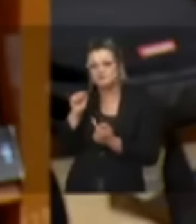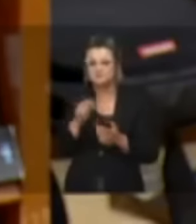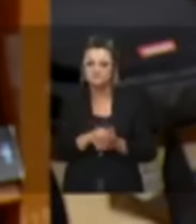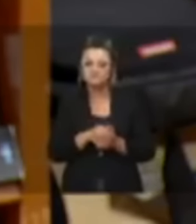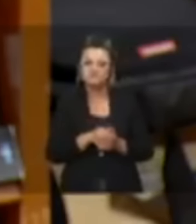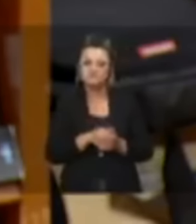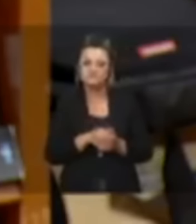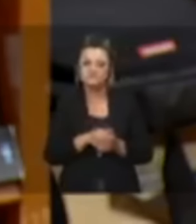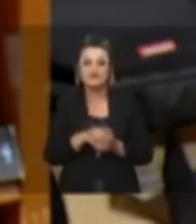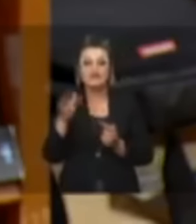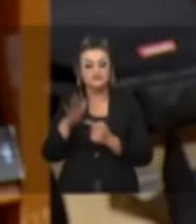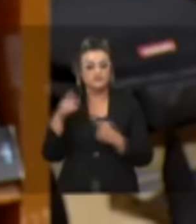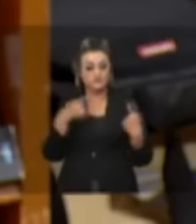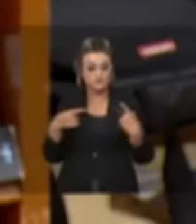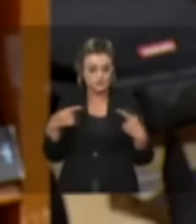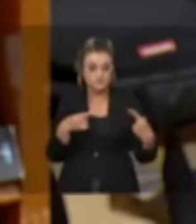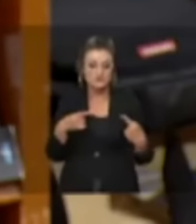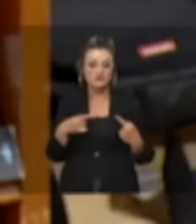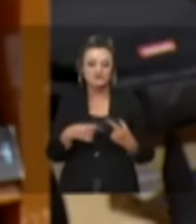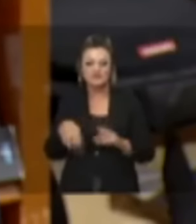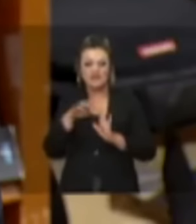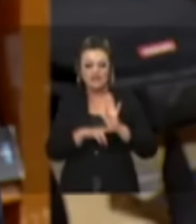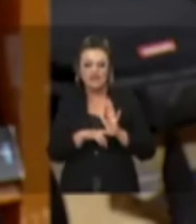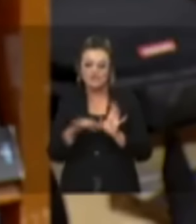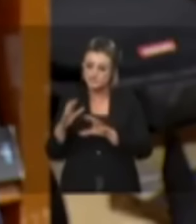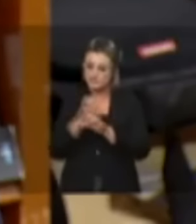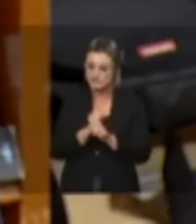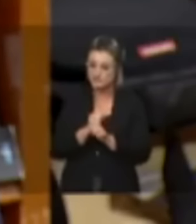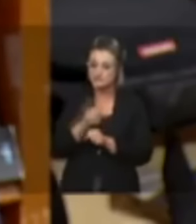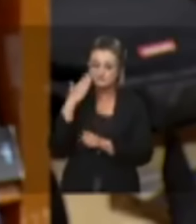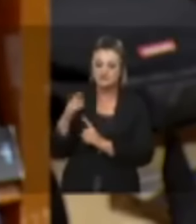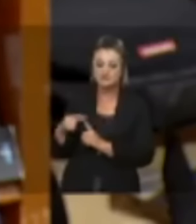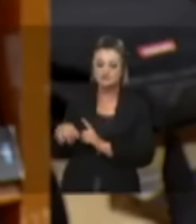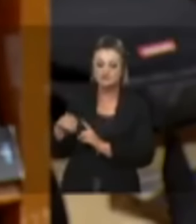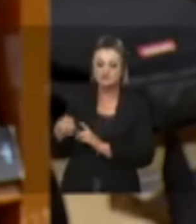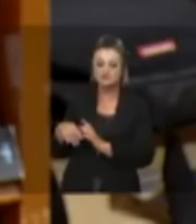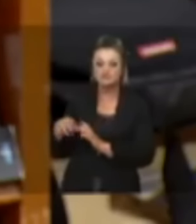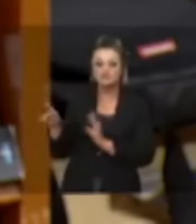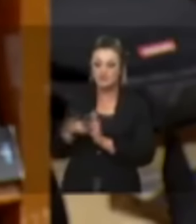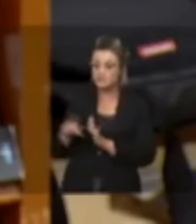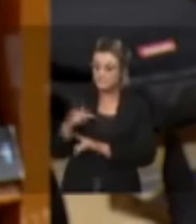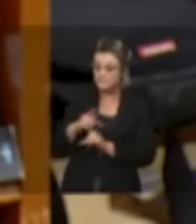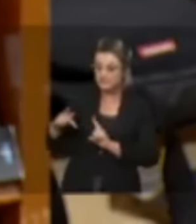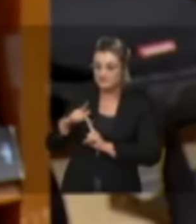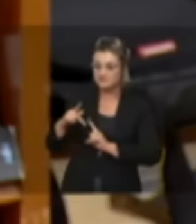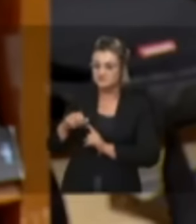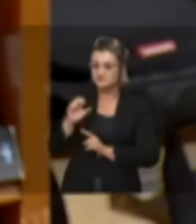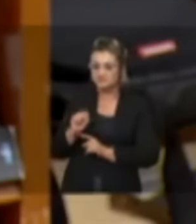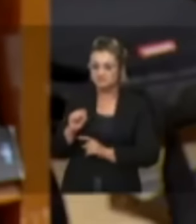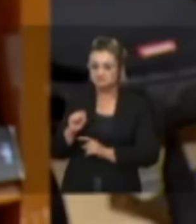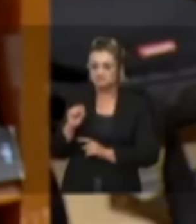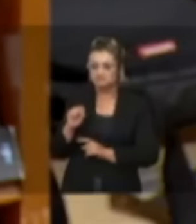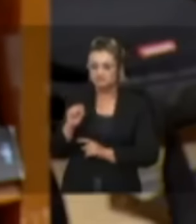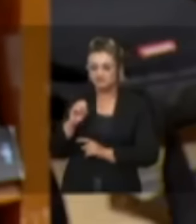está aqui em discussão a regra de cálculo do benefício da Previdência Social